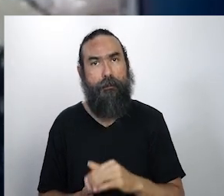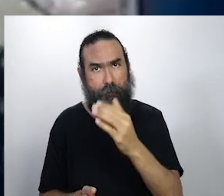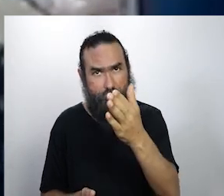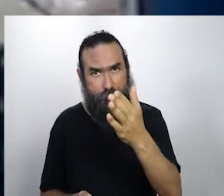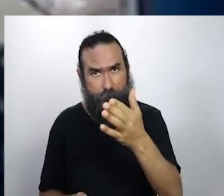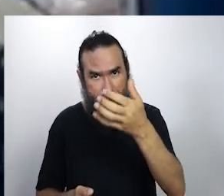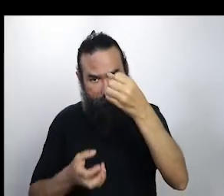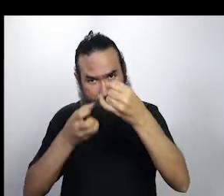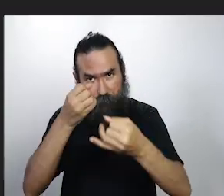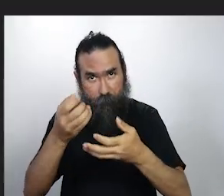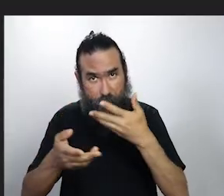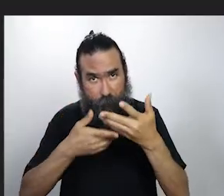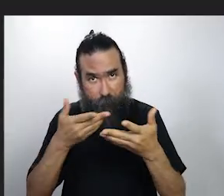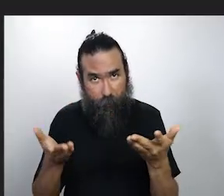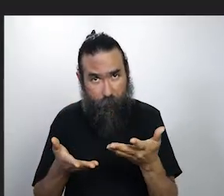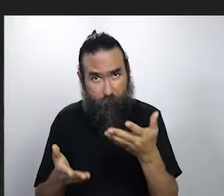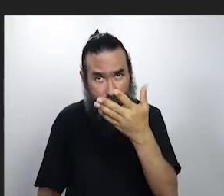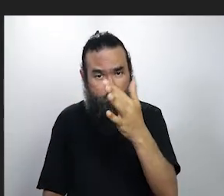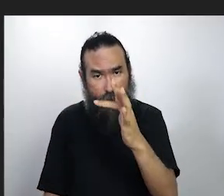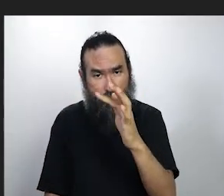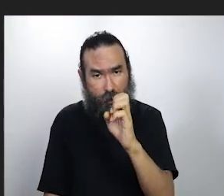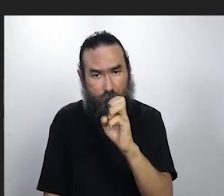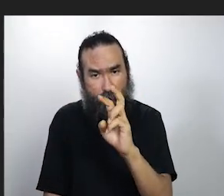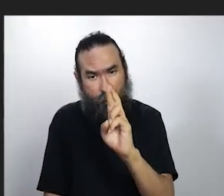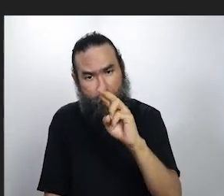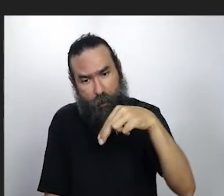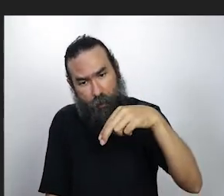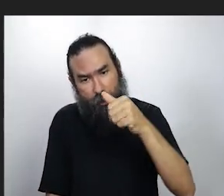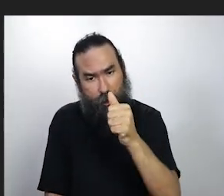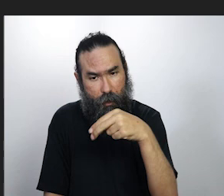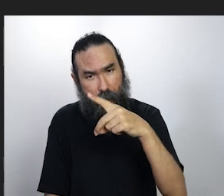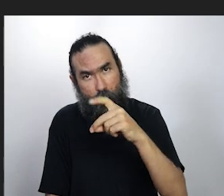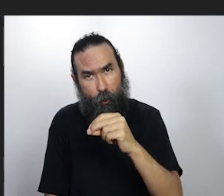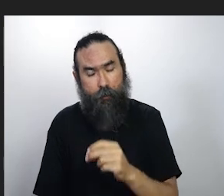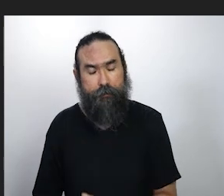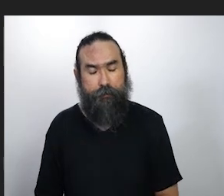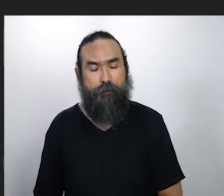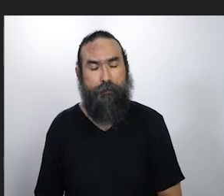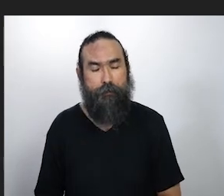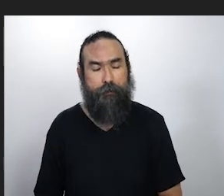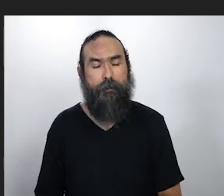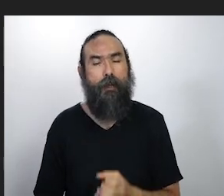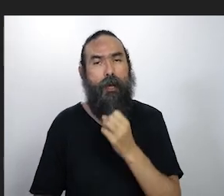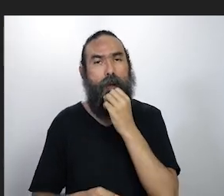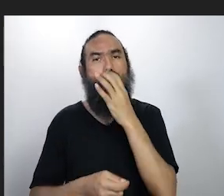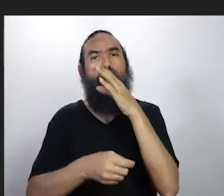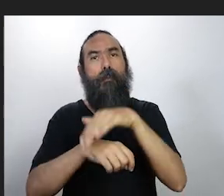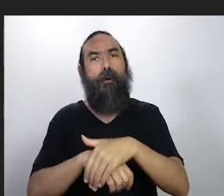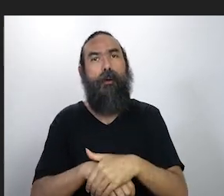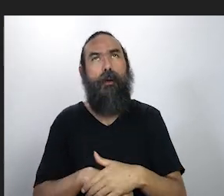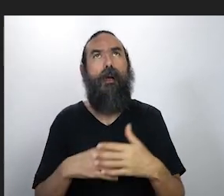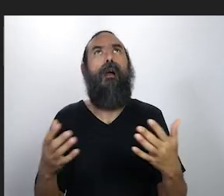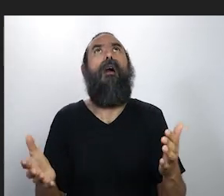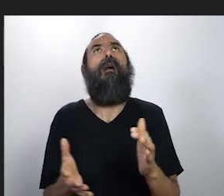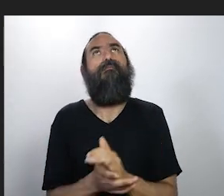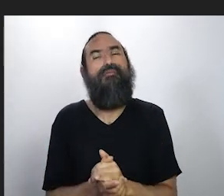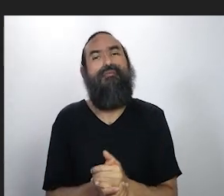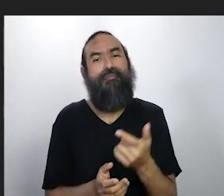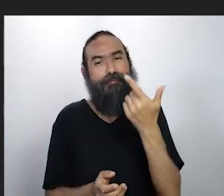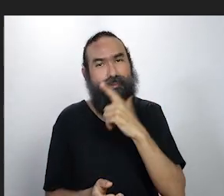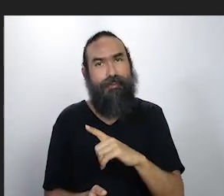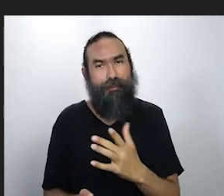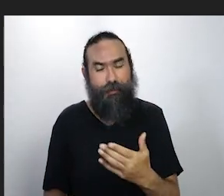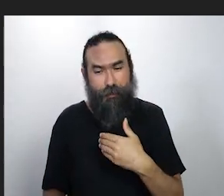Oi, boa noite. Finalmente, aí, há uns 10, 15 minutos atrás, o meu melhorou. Bom,